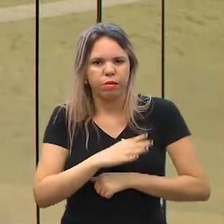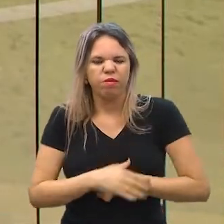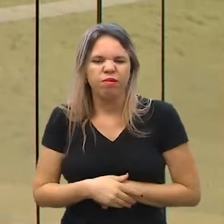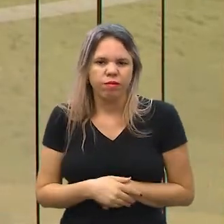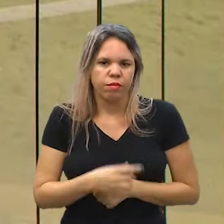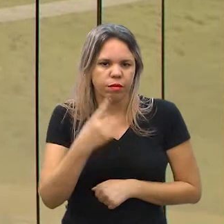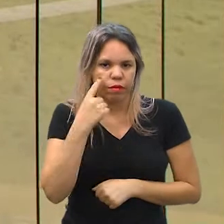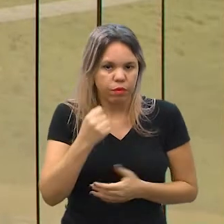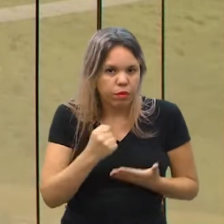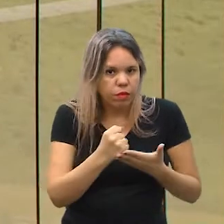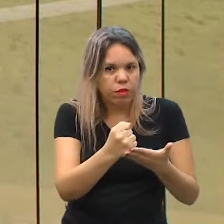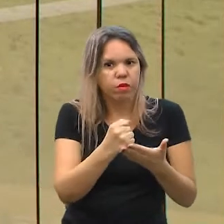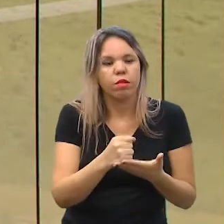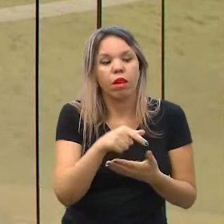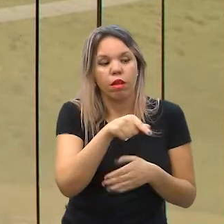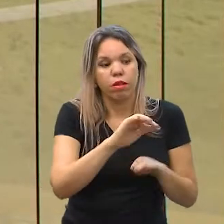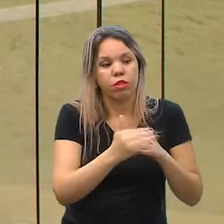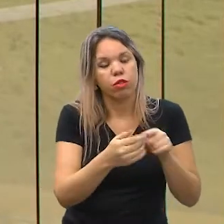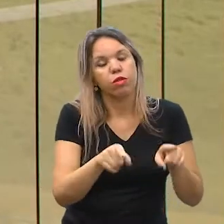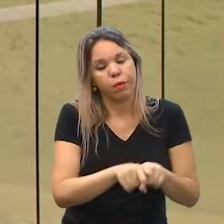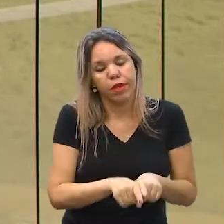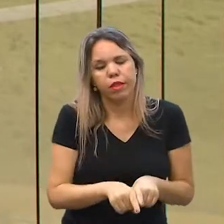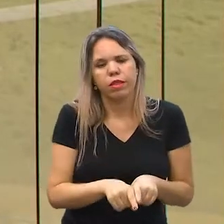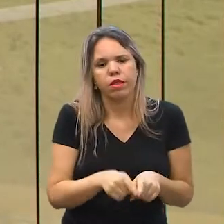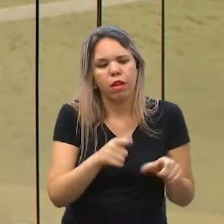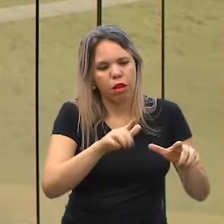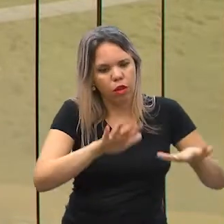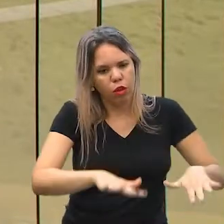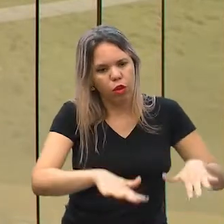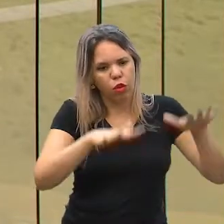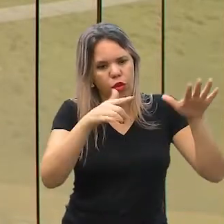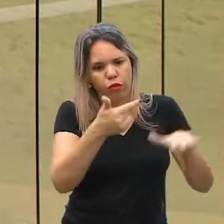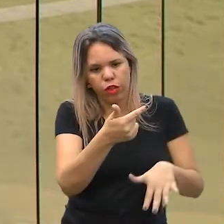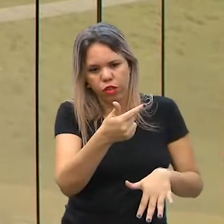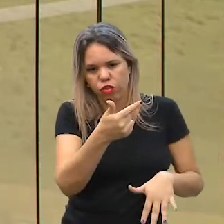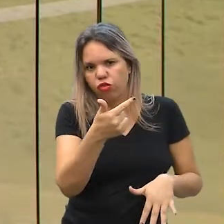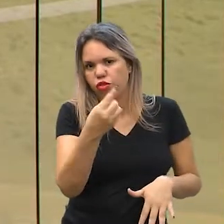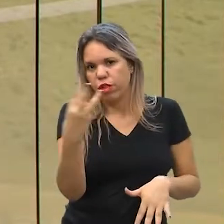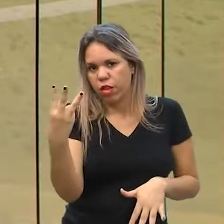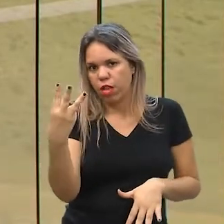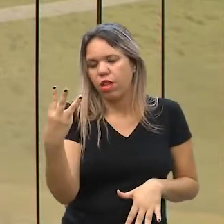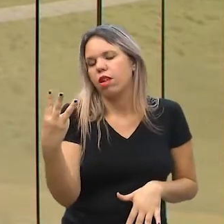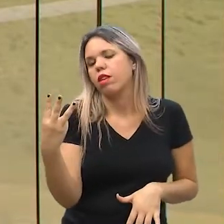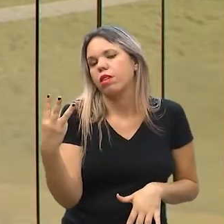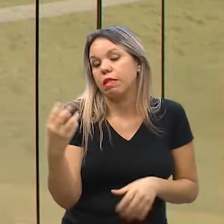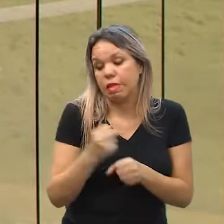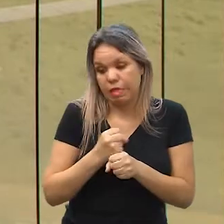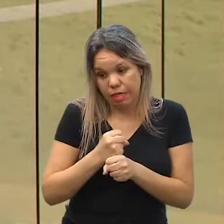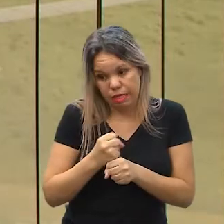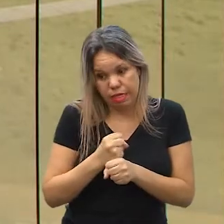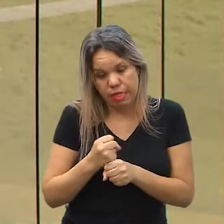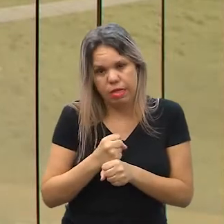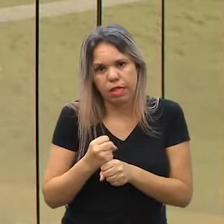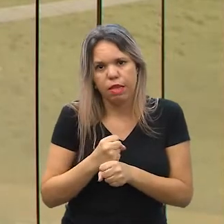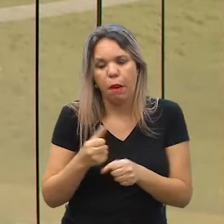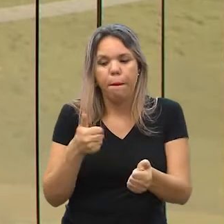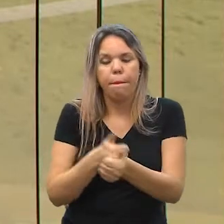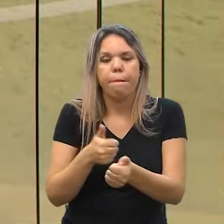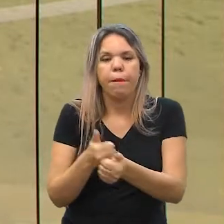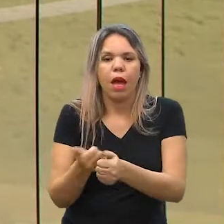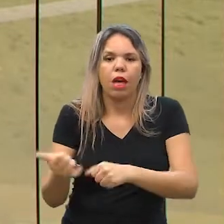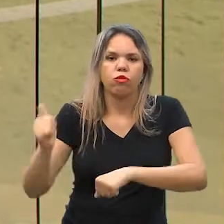cidade, com a intenção de ajudar esta região. E lá eu estou há 23 anos, na região sul de Campinas, ao lado do